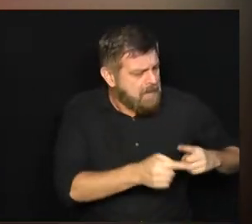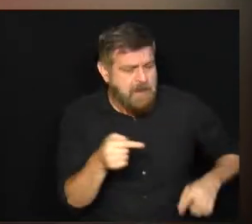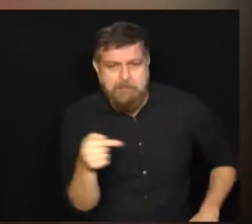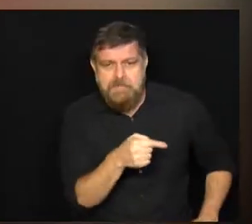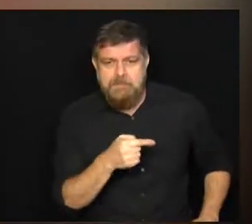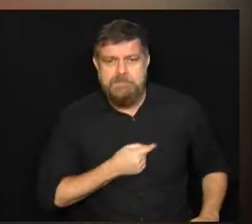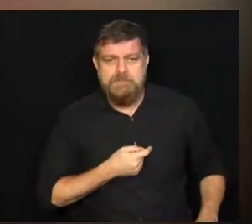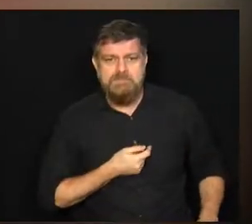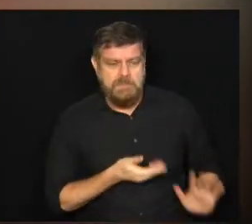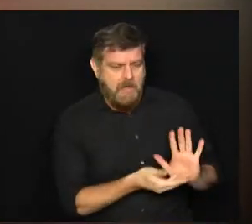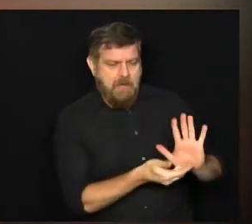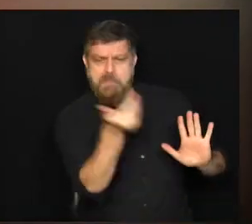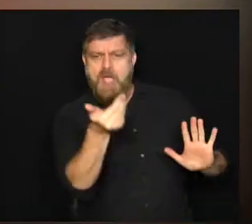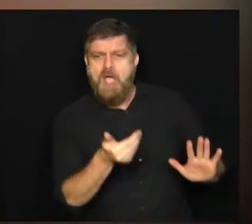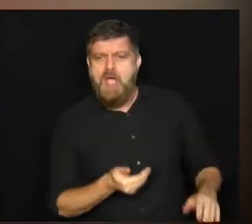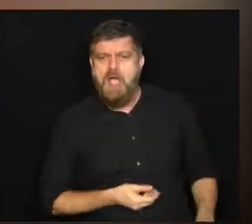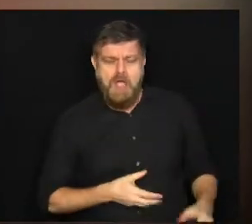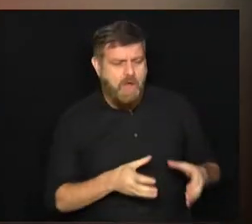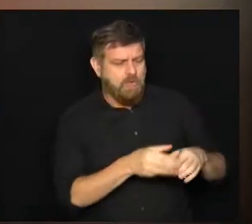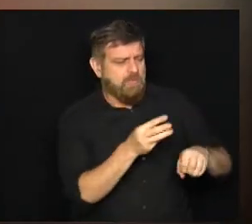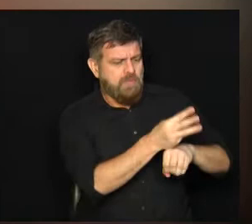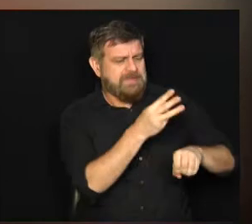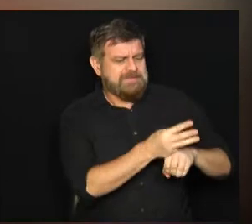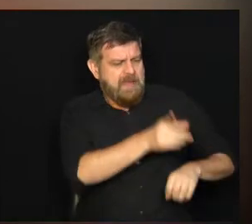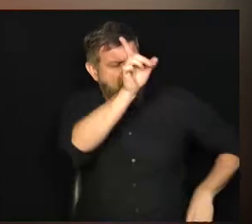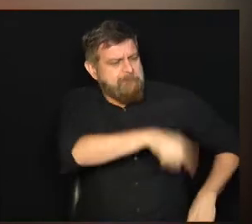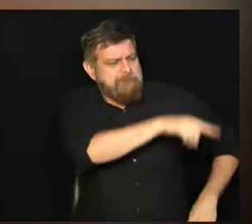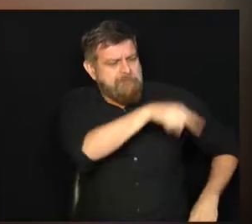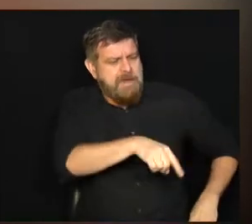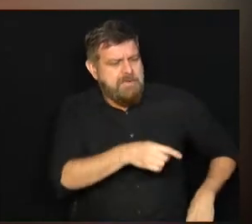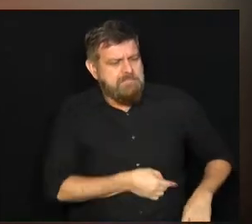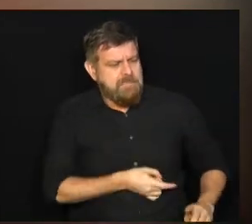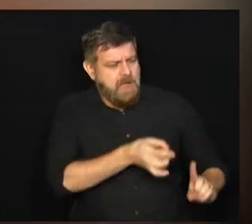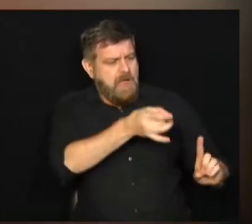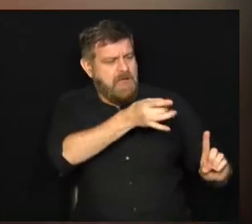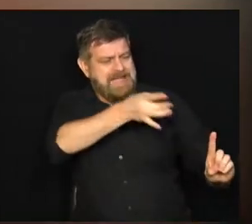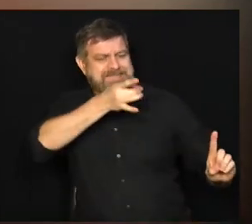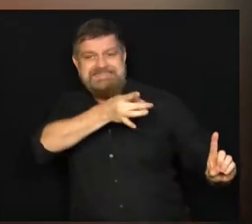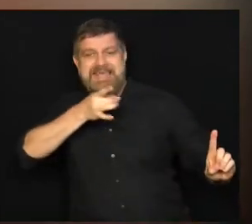até excluir a pessoa do grupo do WhatsApp.